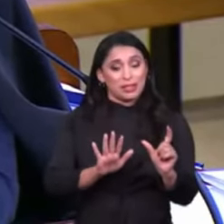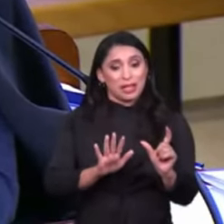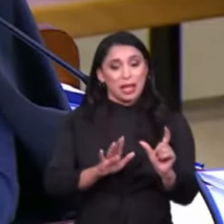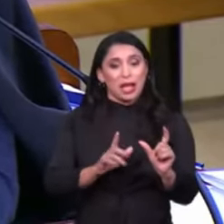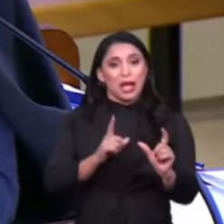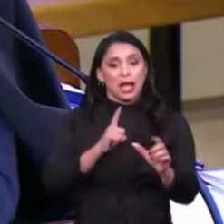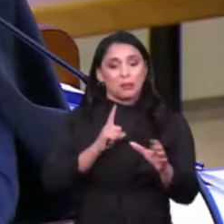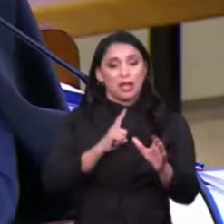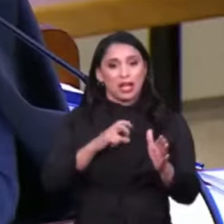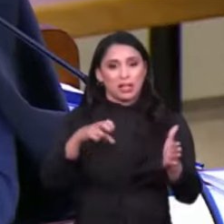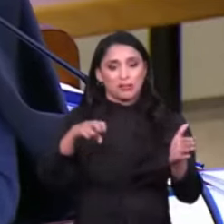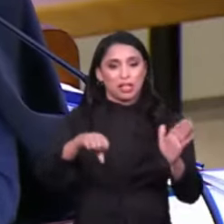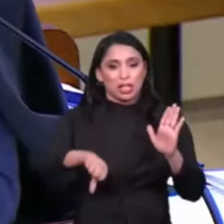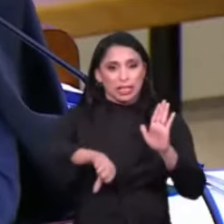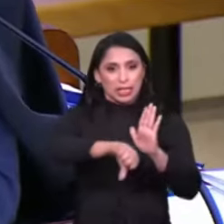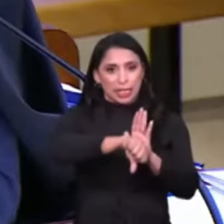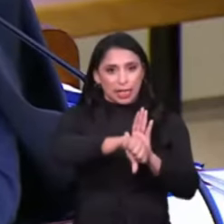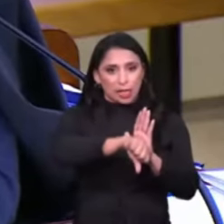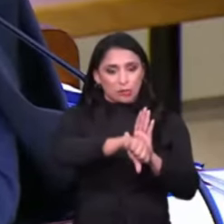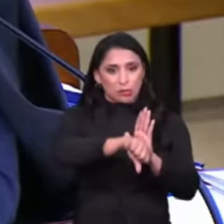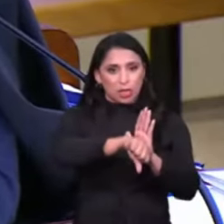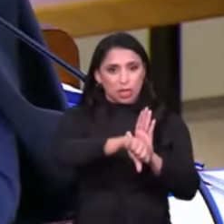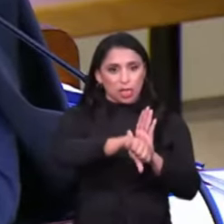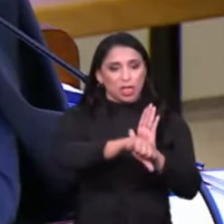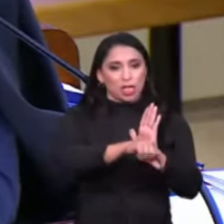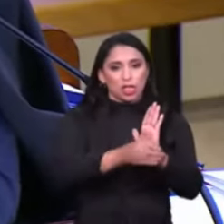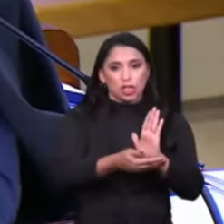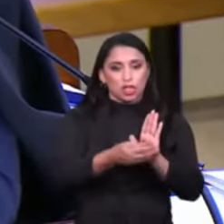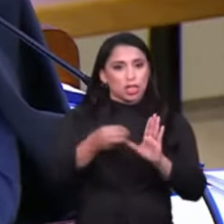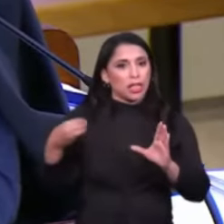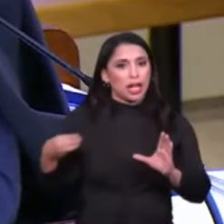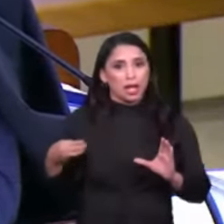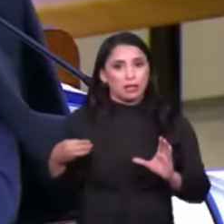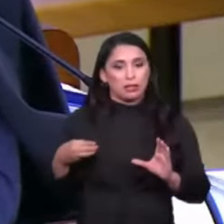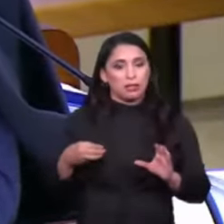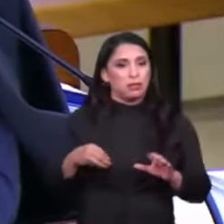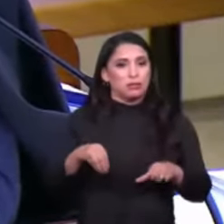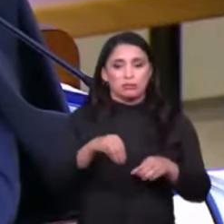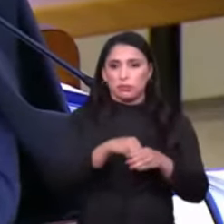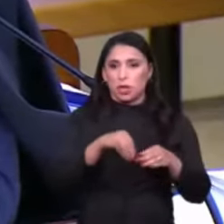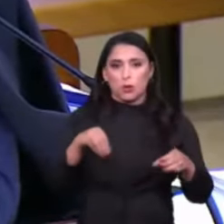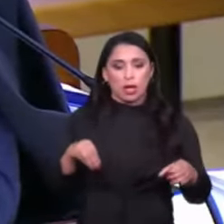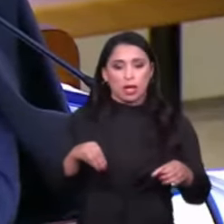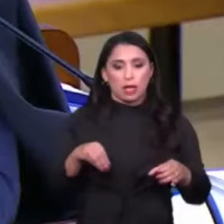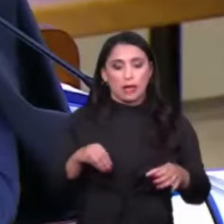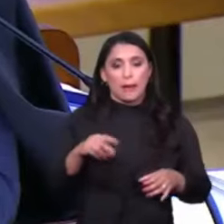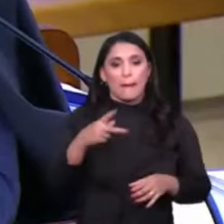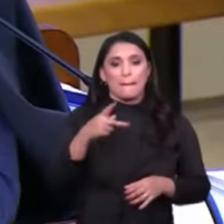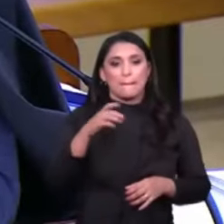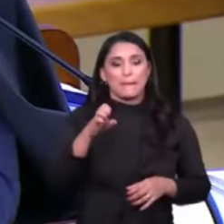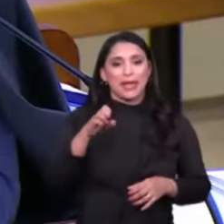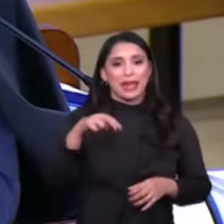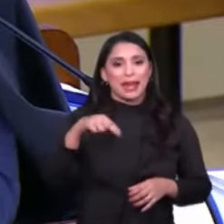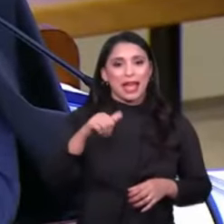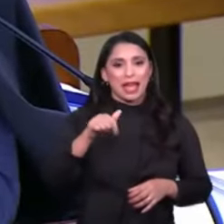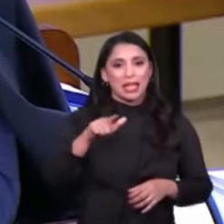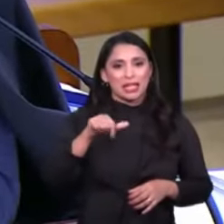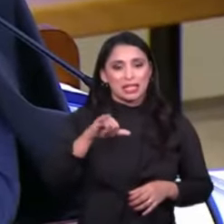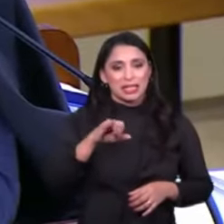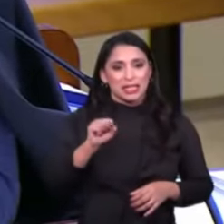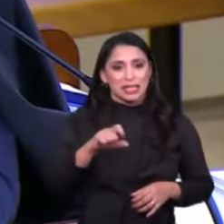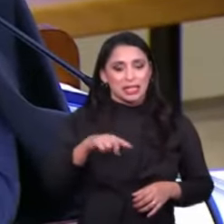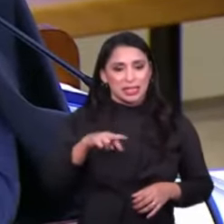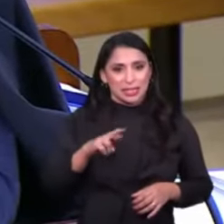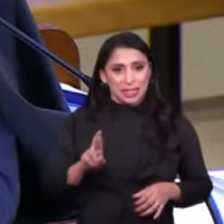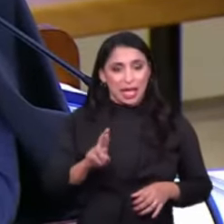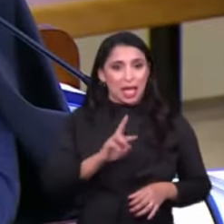Descriminalizar significa deixar de tratar como crime. Despenalizar significa deixar de